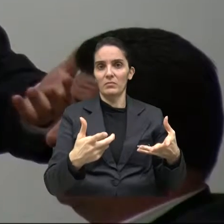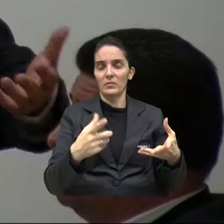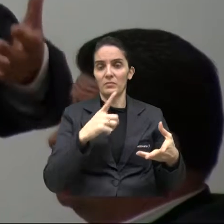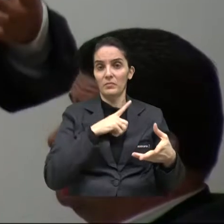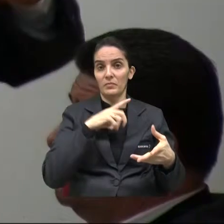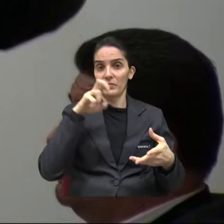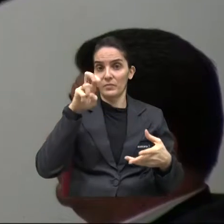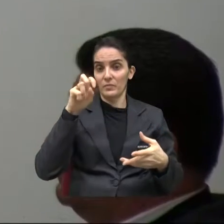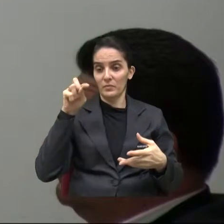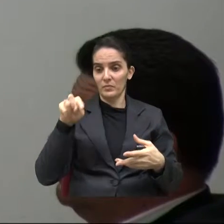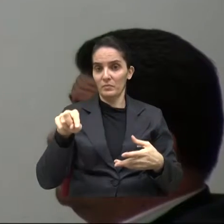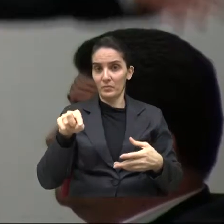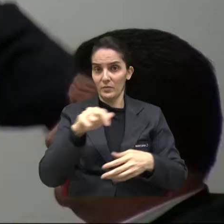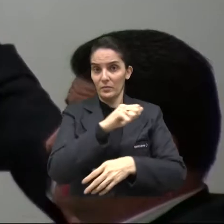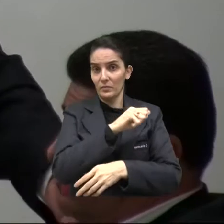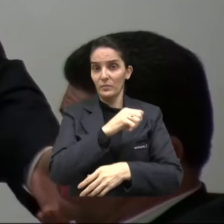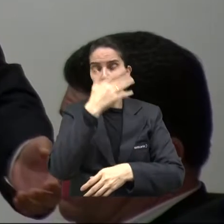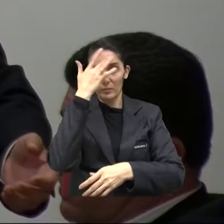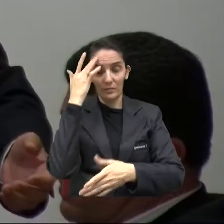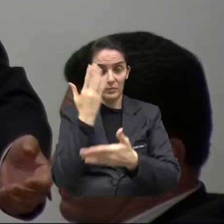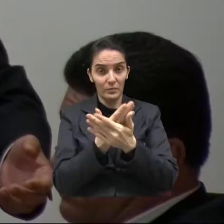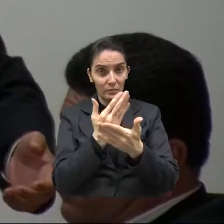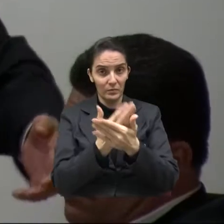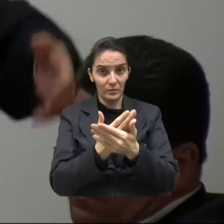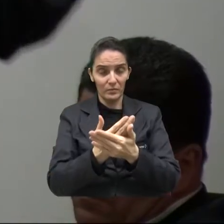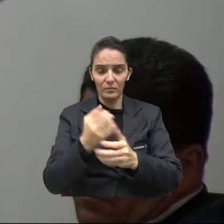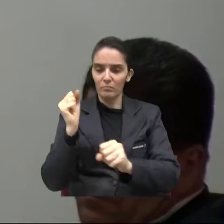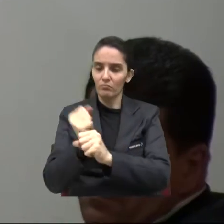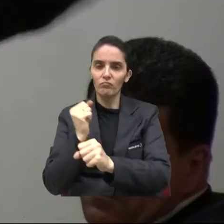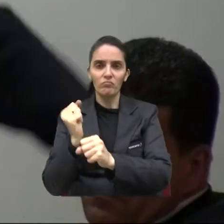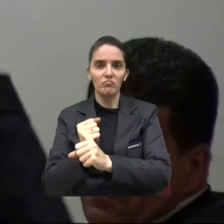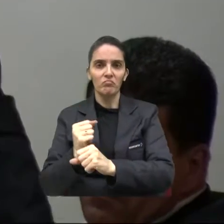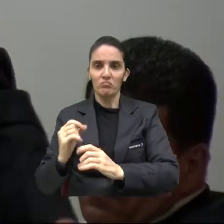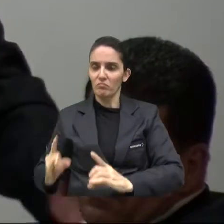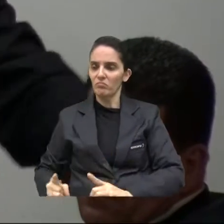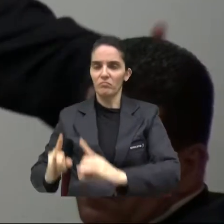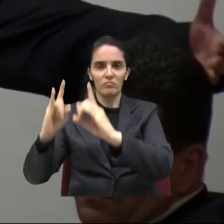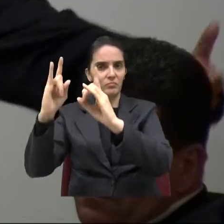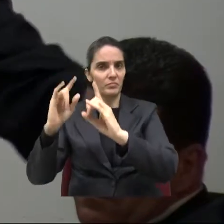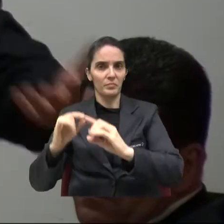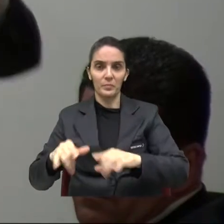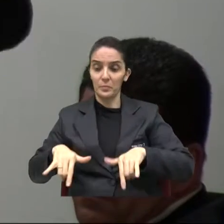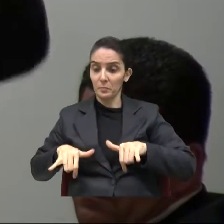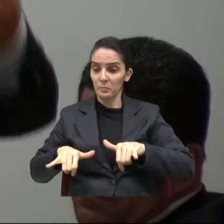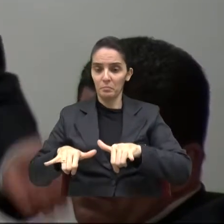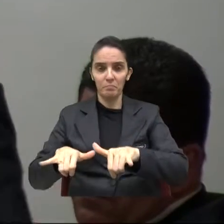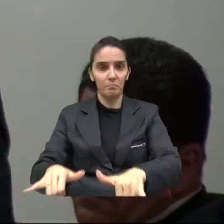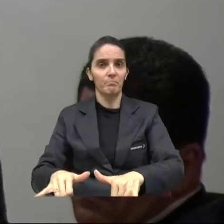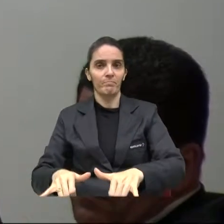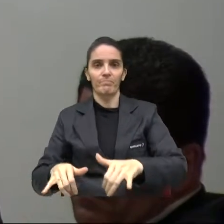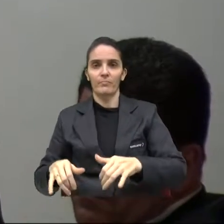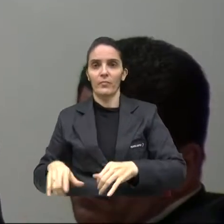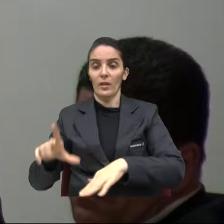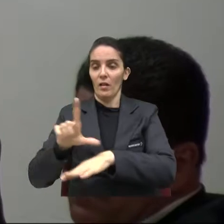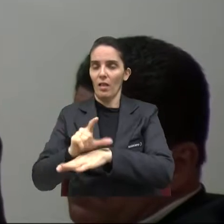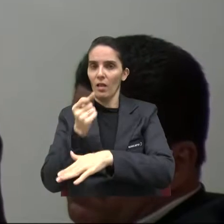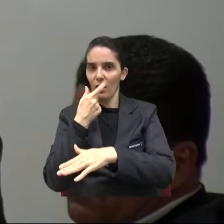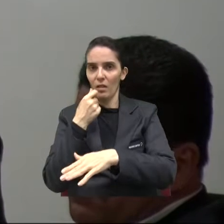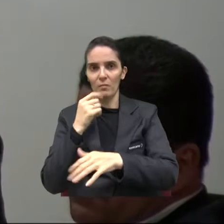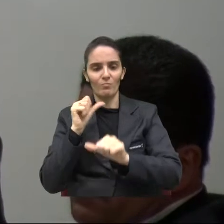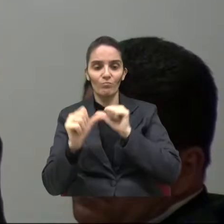5 mil alunos, construção de prédio, construção de farmácia, supermercado. Isso mudou a história da cidade de